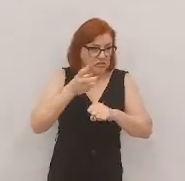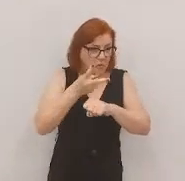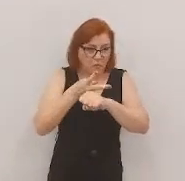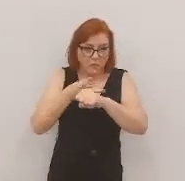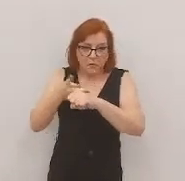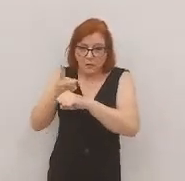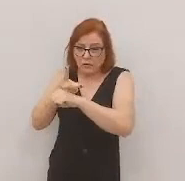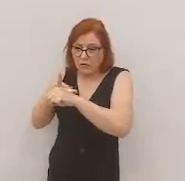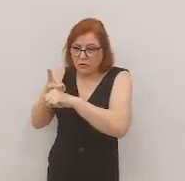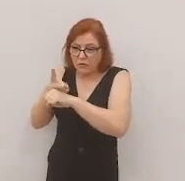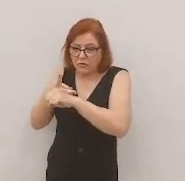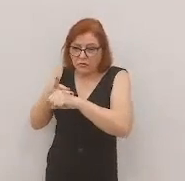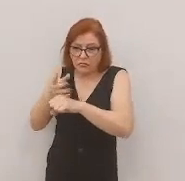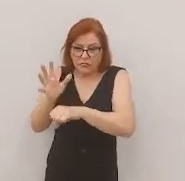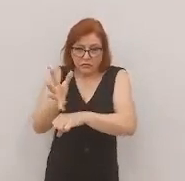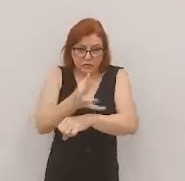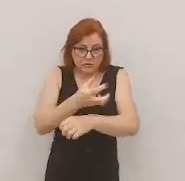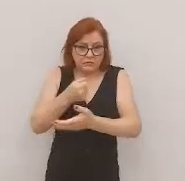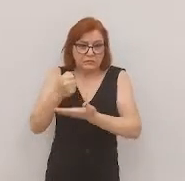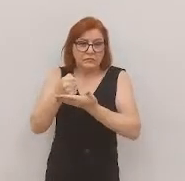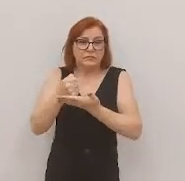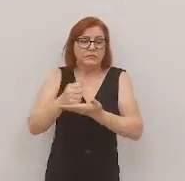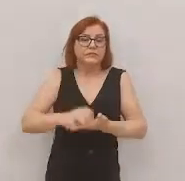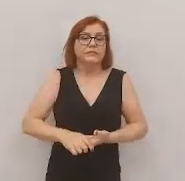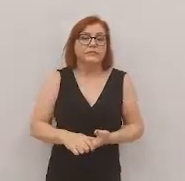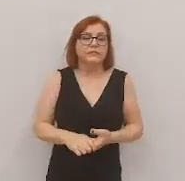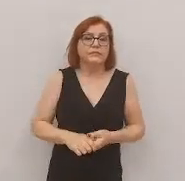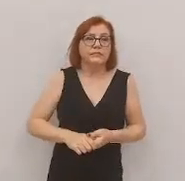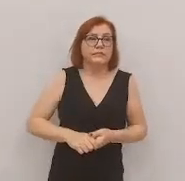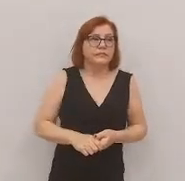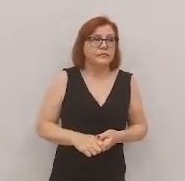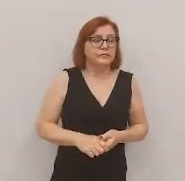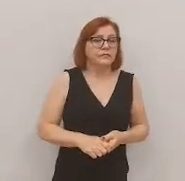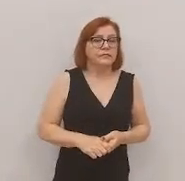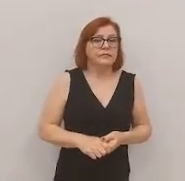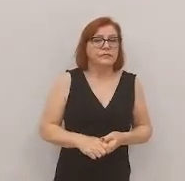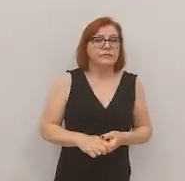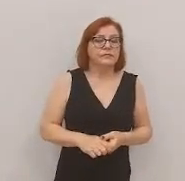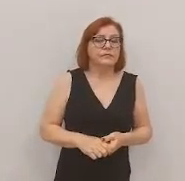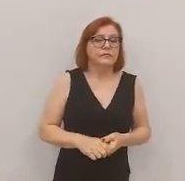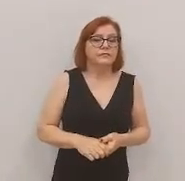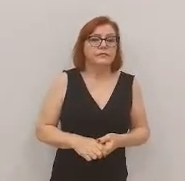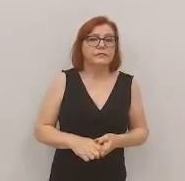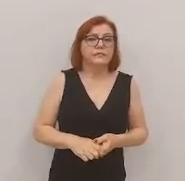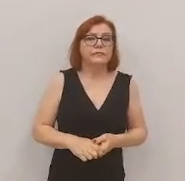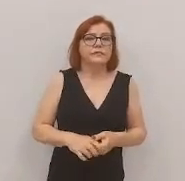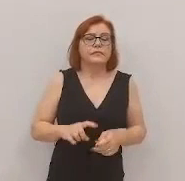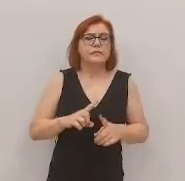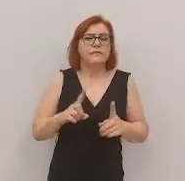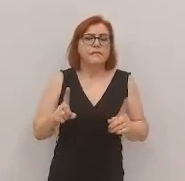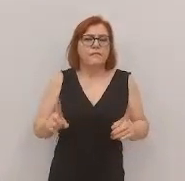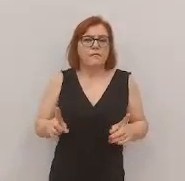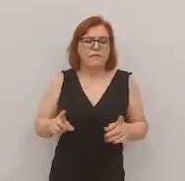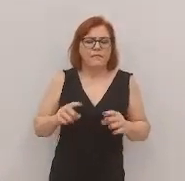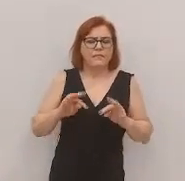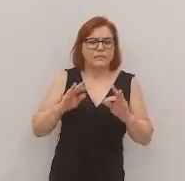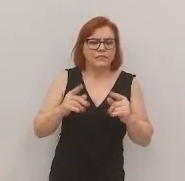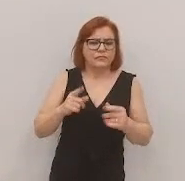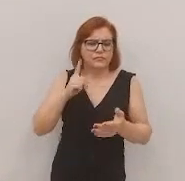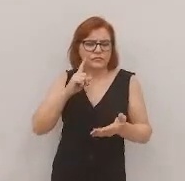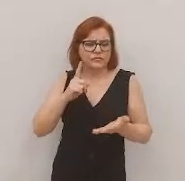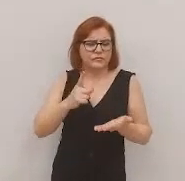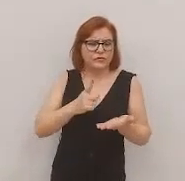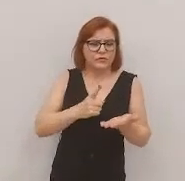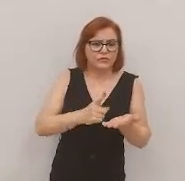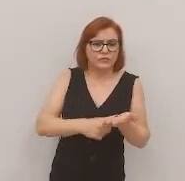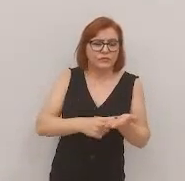sofrimentos iguais aos vossos estão se cumprindo na vossa irmandade